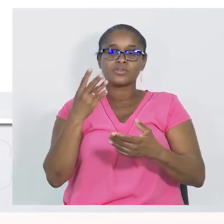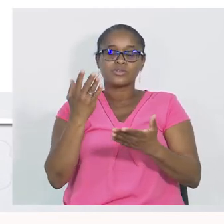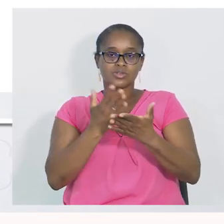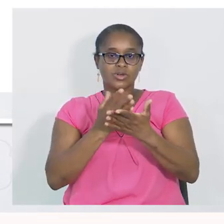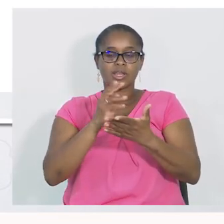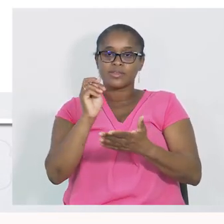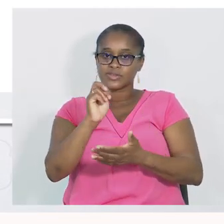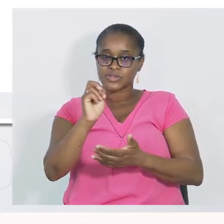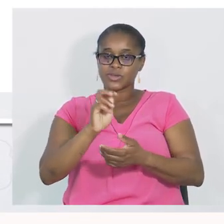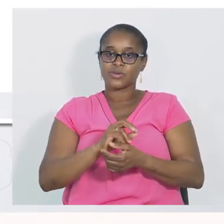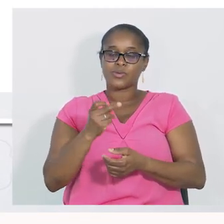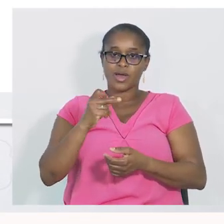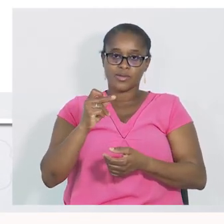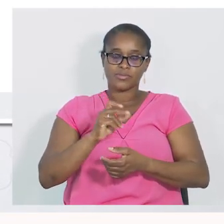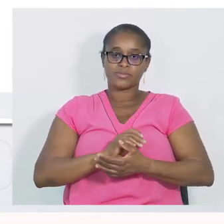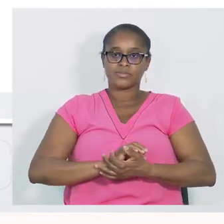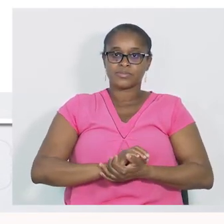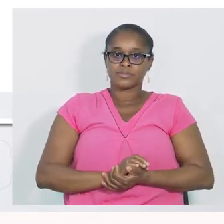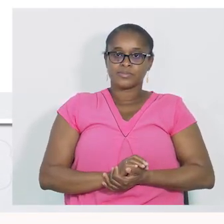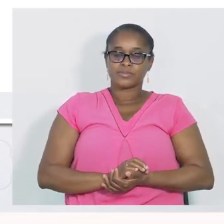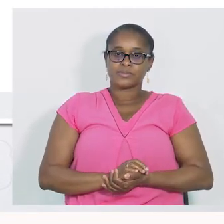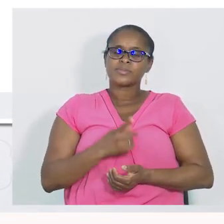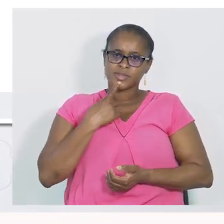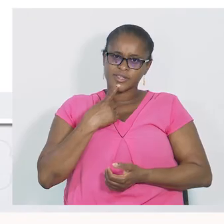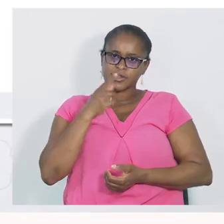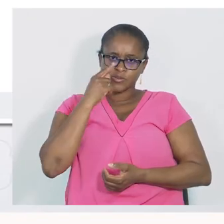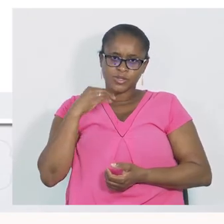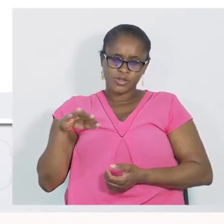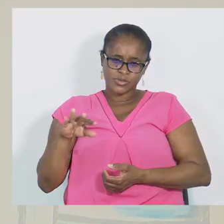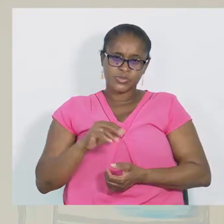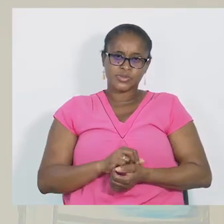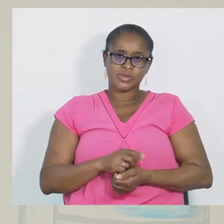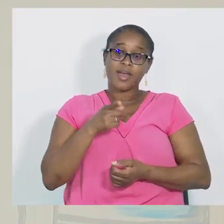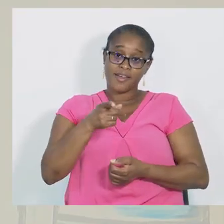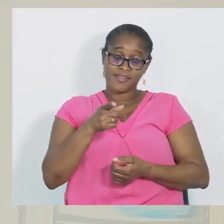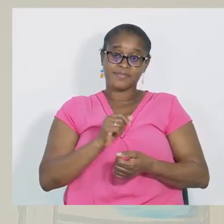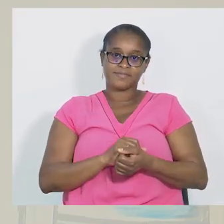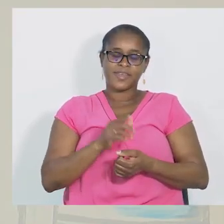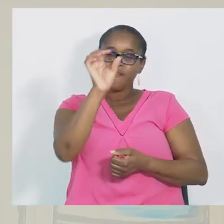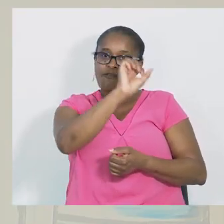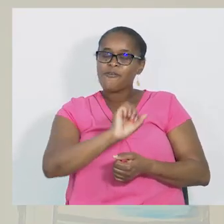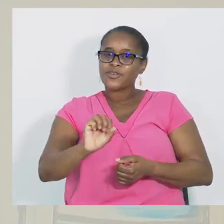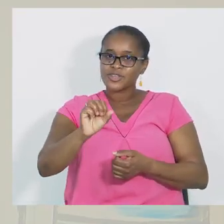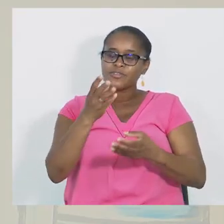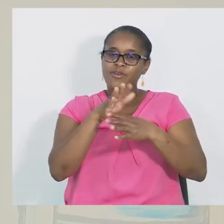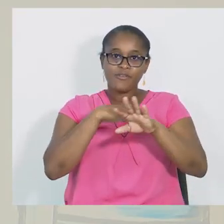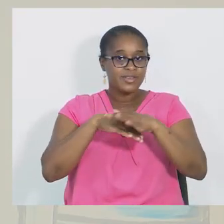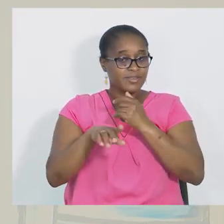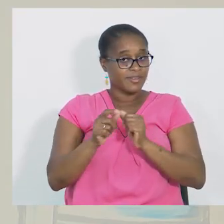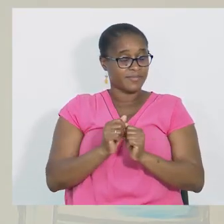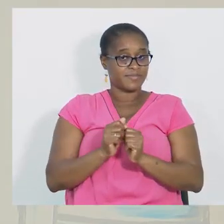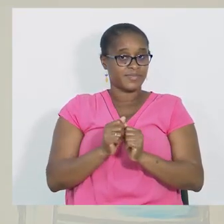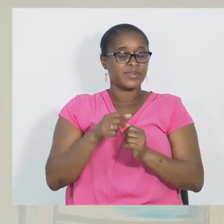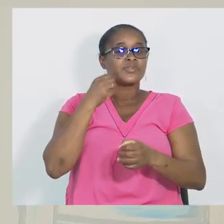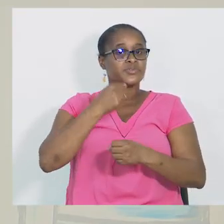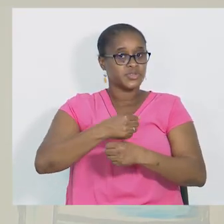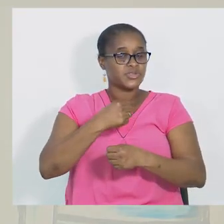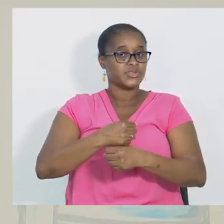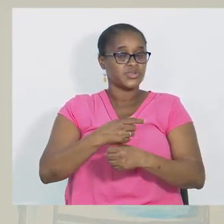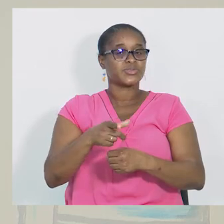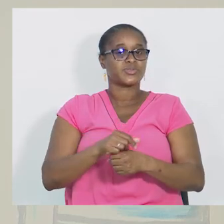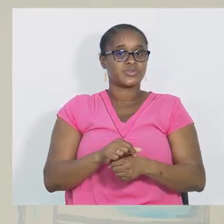meninos. A linha B. Qual é o determinante da frase? E qual é o nome? Vamos lá